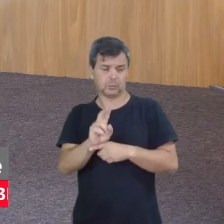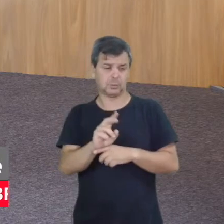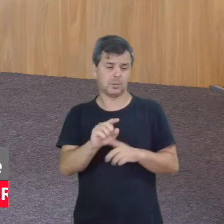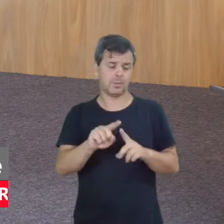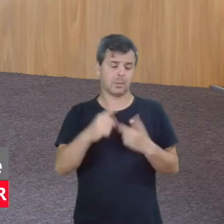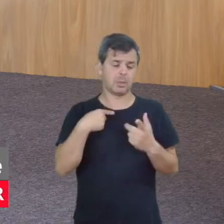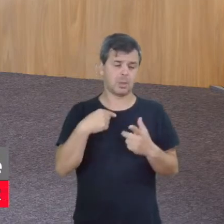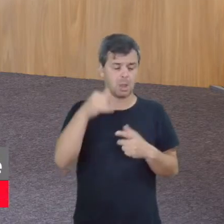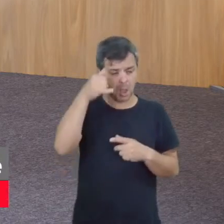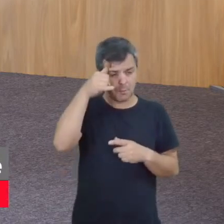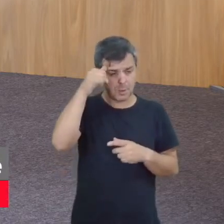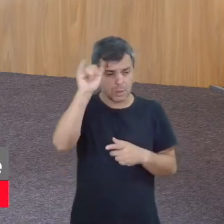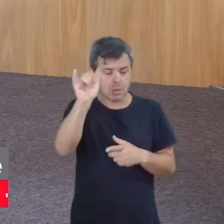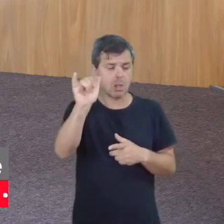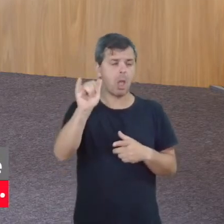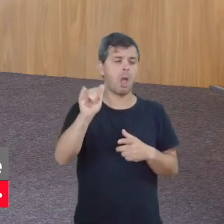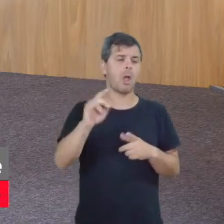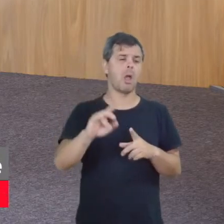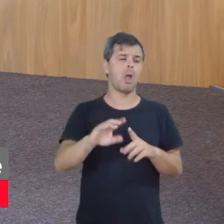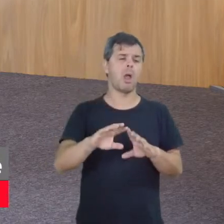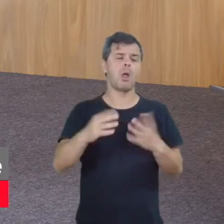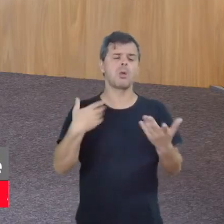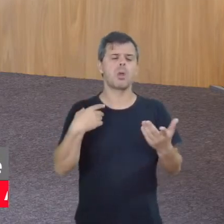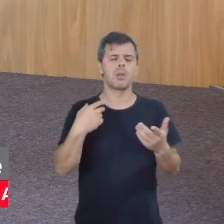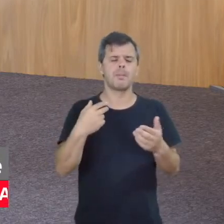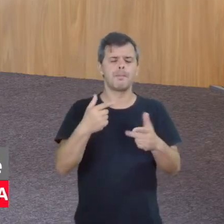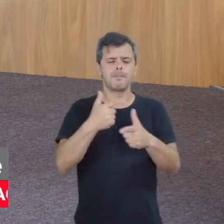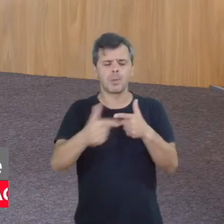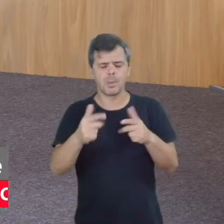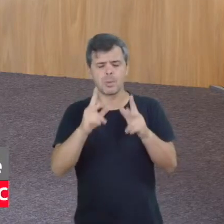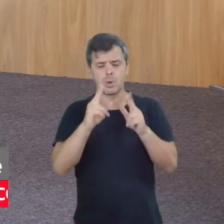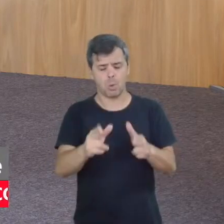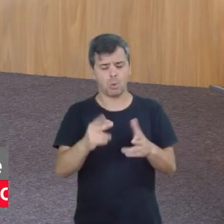esse, né, resultados como esse que aconteceram no Rio Grande do Sul?